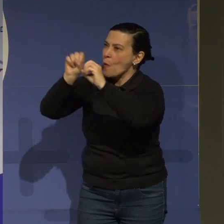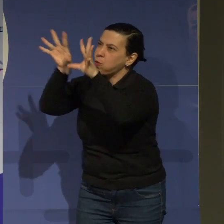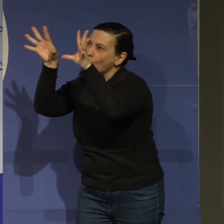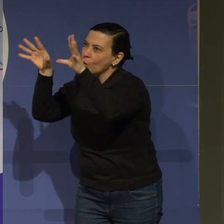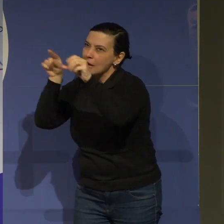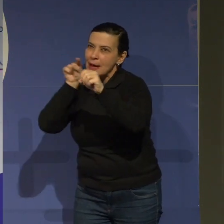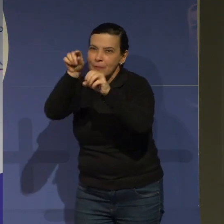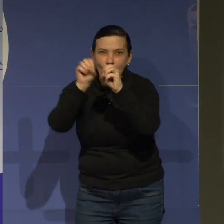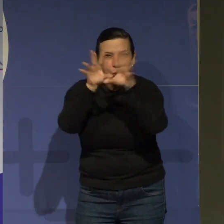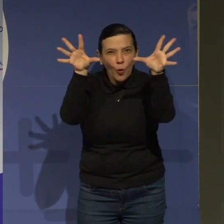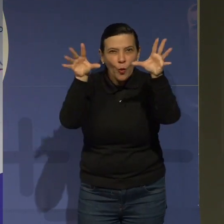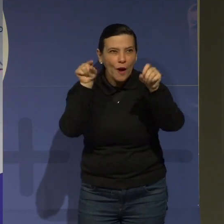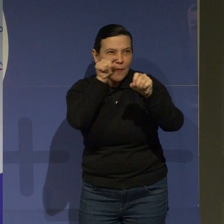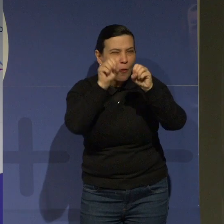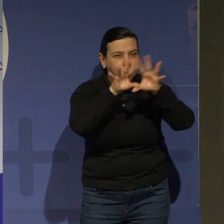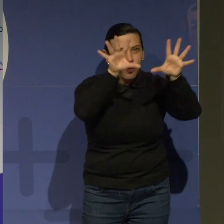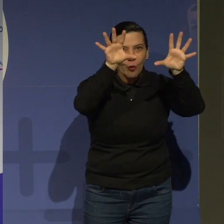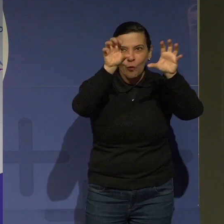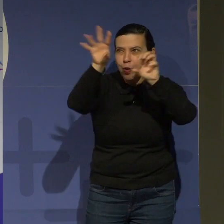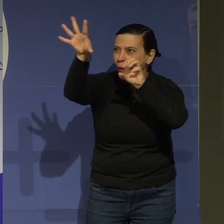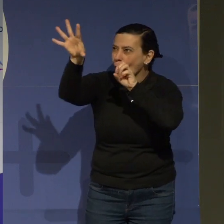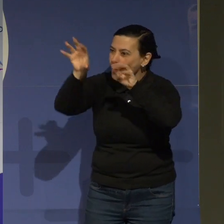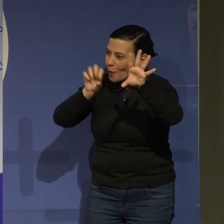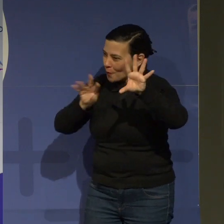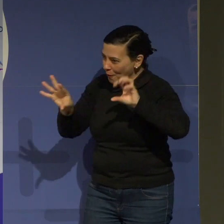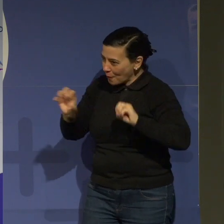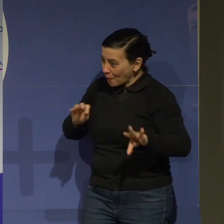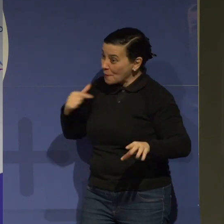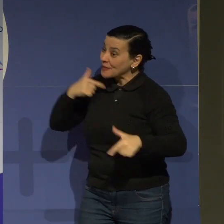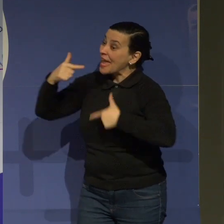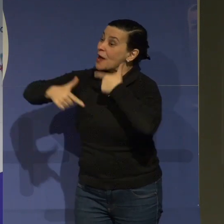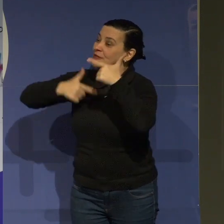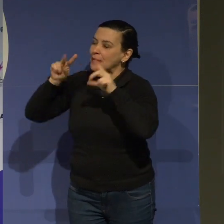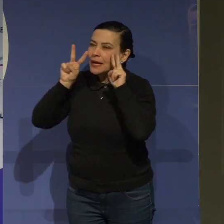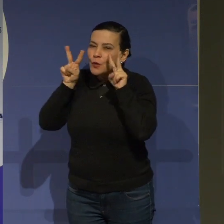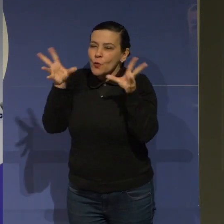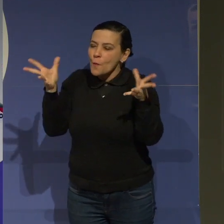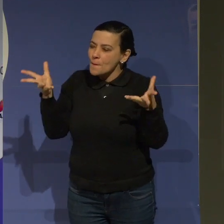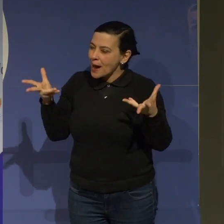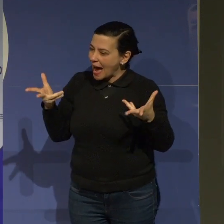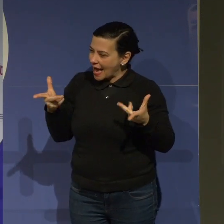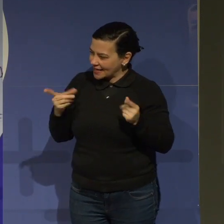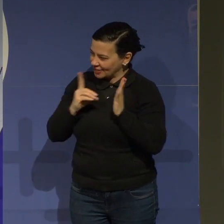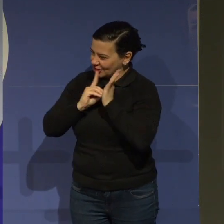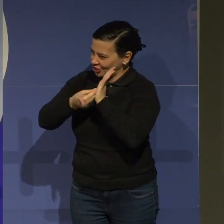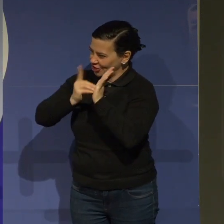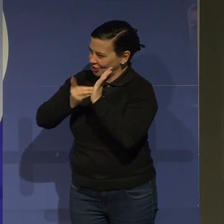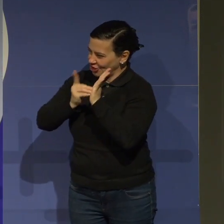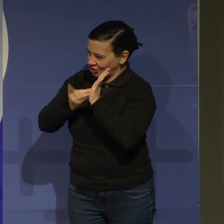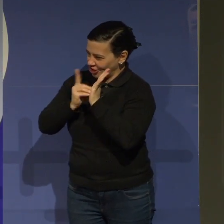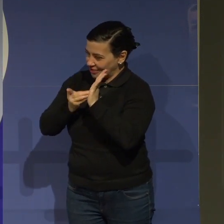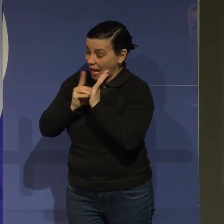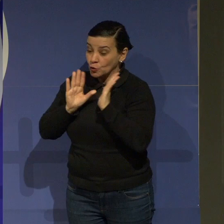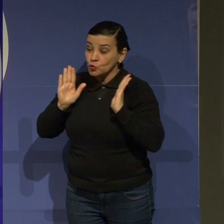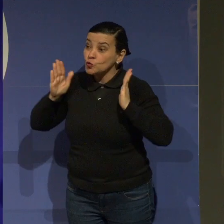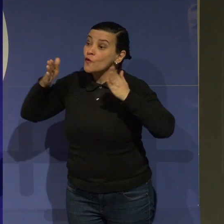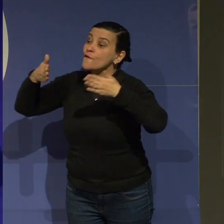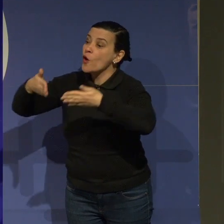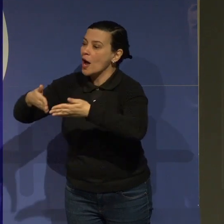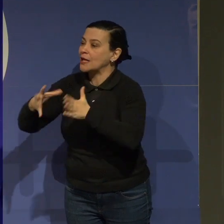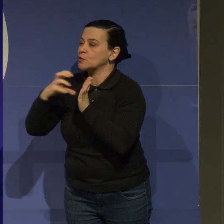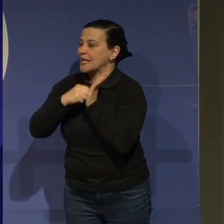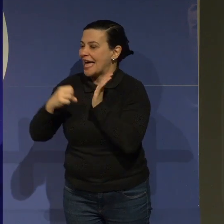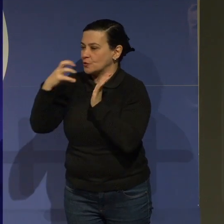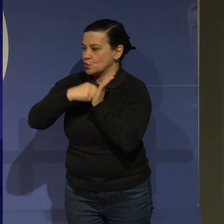Cada vez mais, eu trabalho com marketing digital, então, tudo é focado em